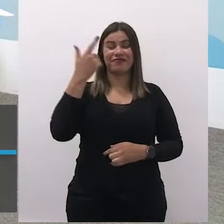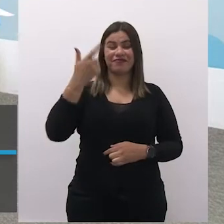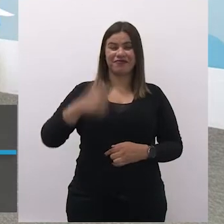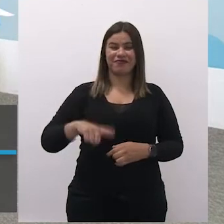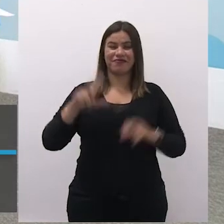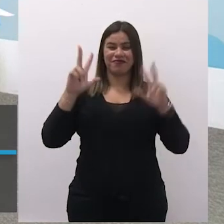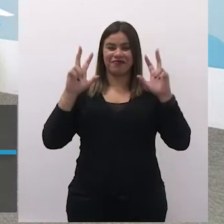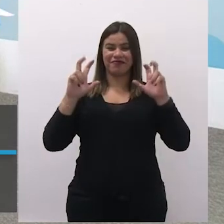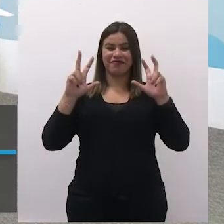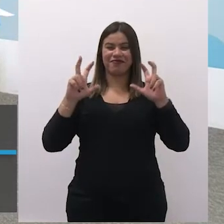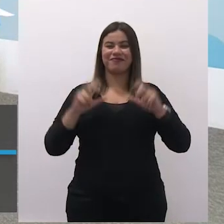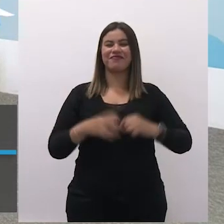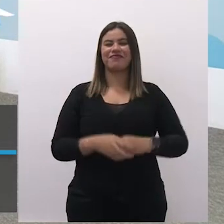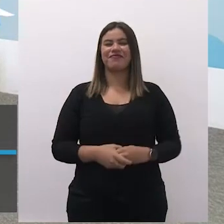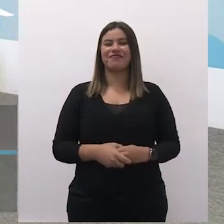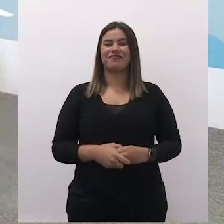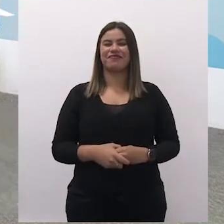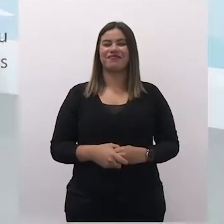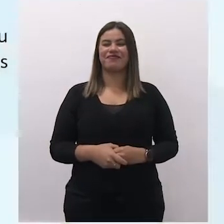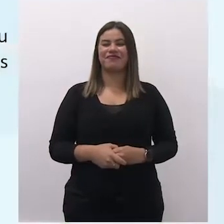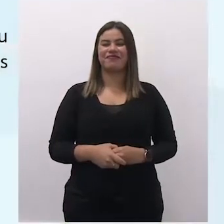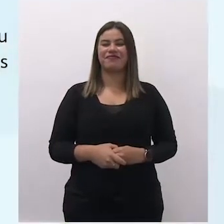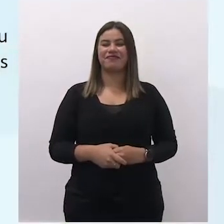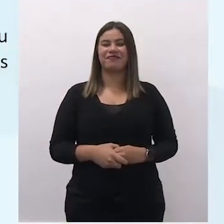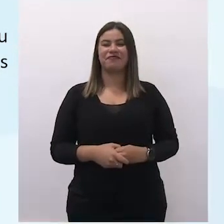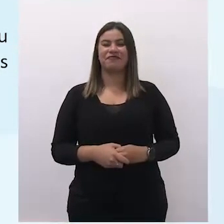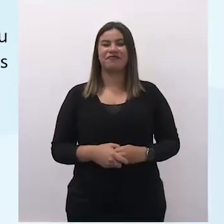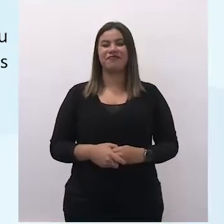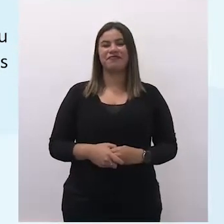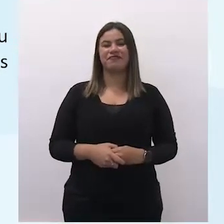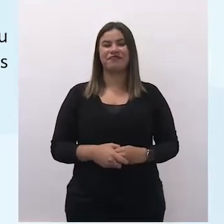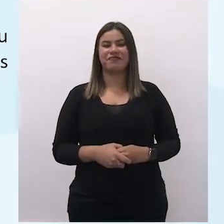tema dessa formação de hoje? Por favor, produção.